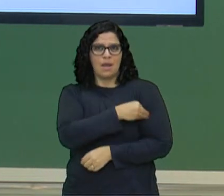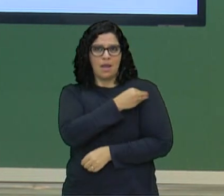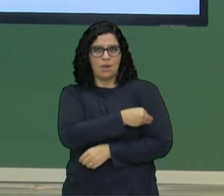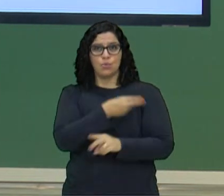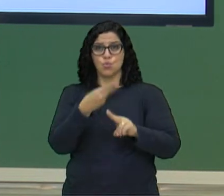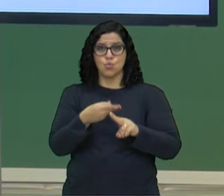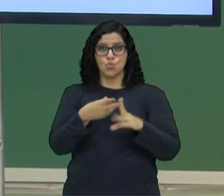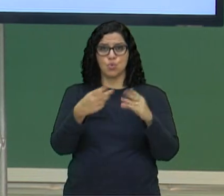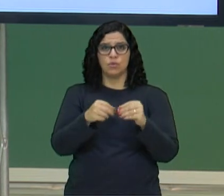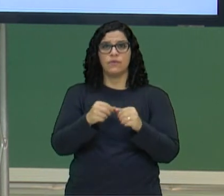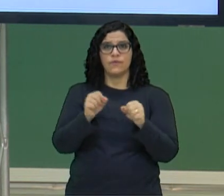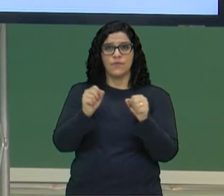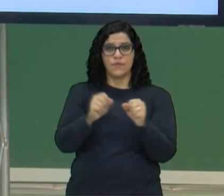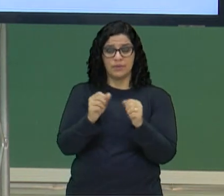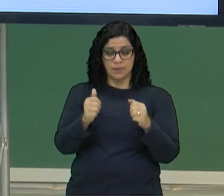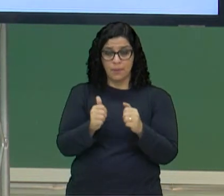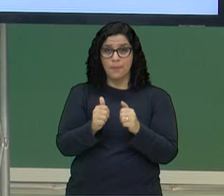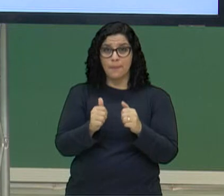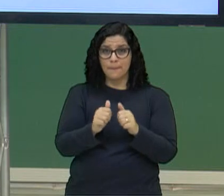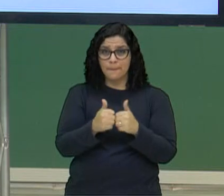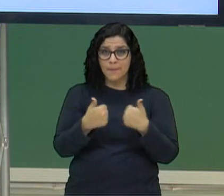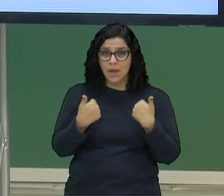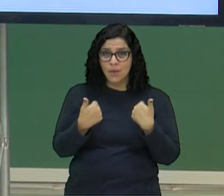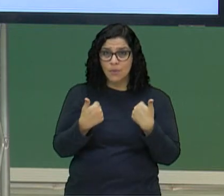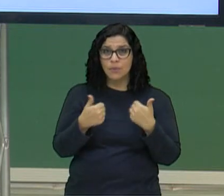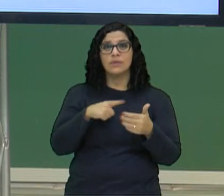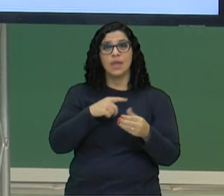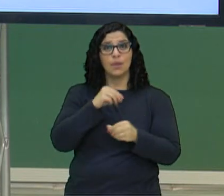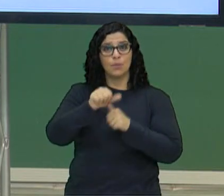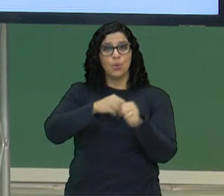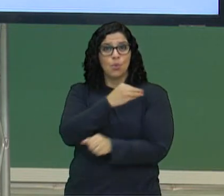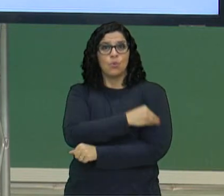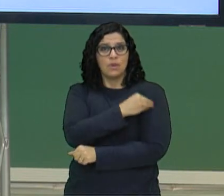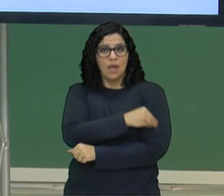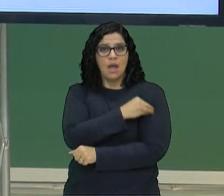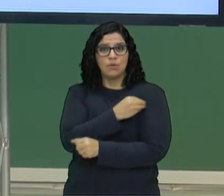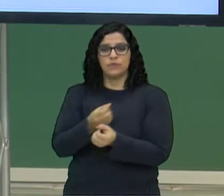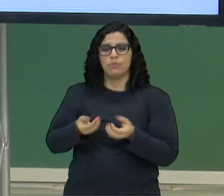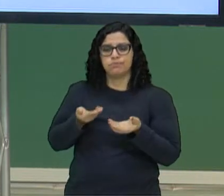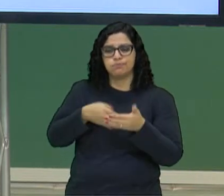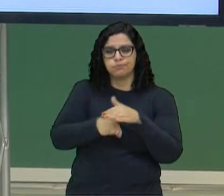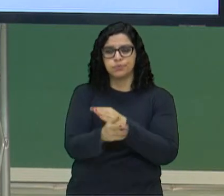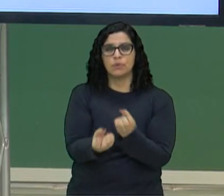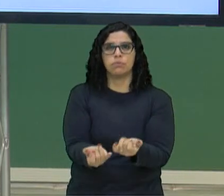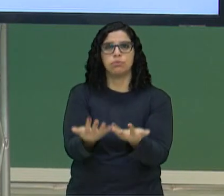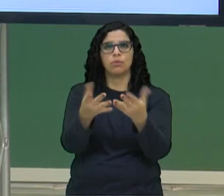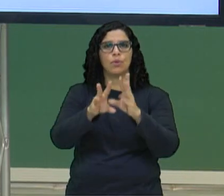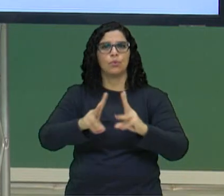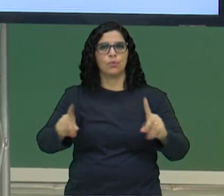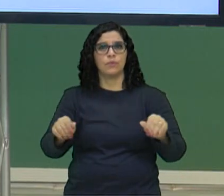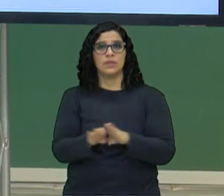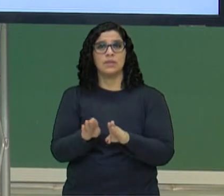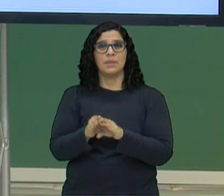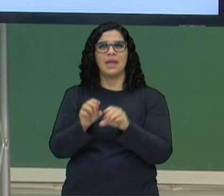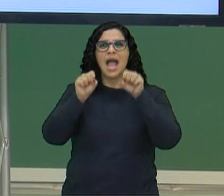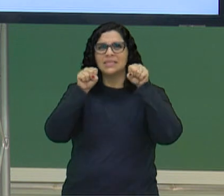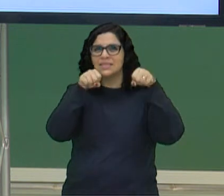utilizada. Você faz pão, o fermento que você coloca produz álcool. Quando você assa o pão, o álcool evapora. Fermentação da cana-de-açúcar,